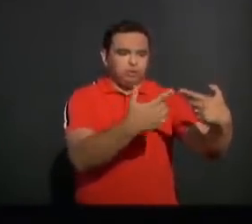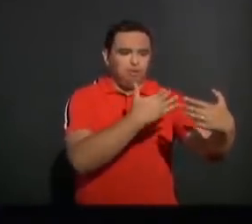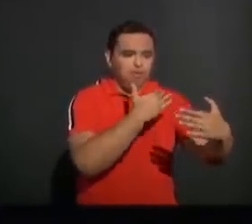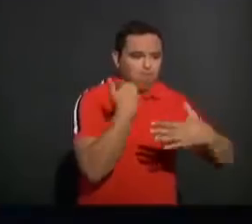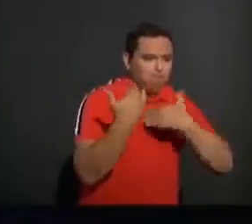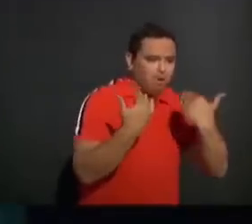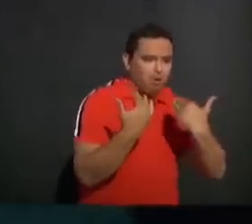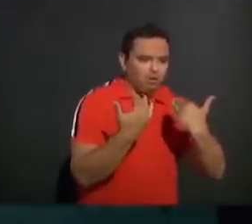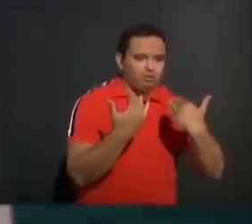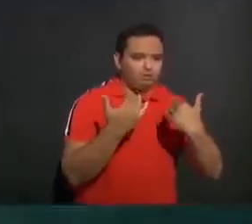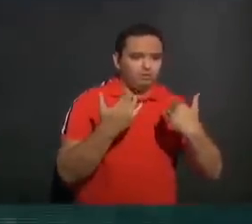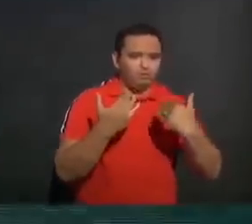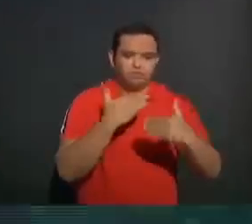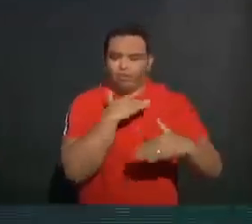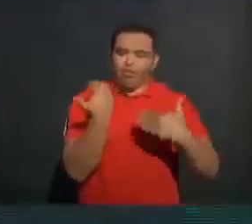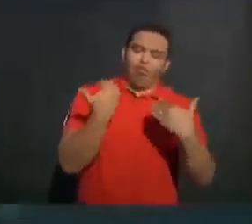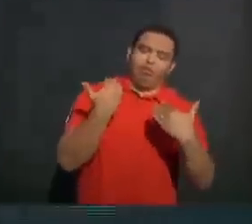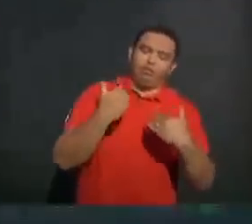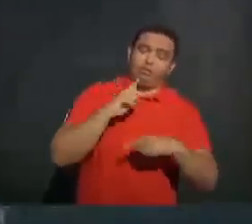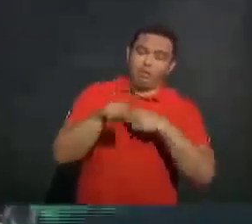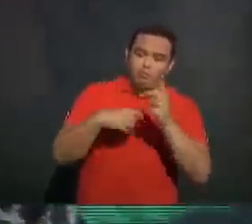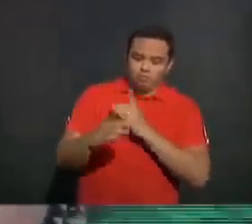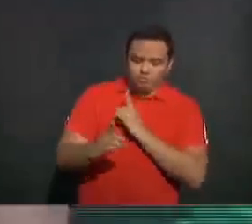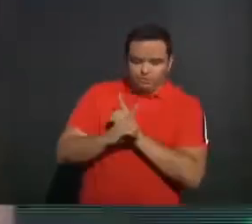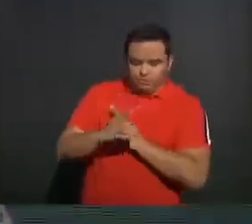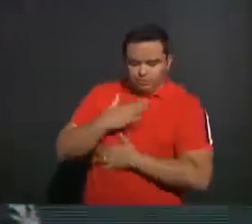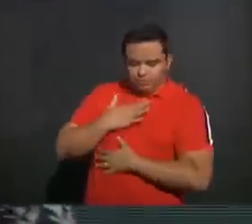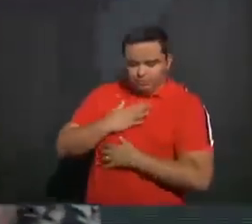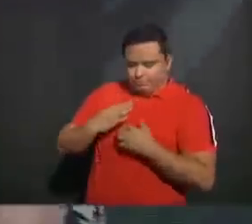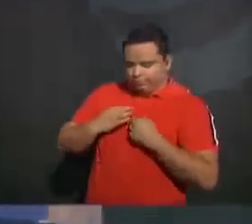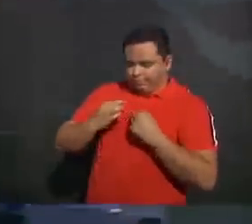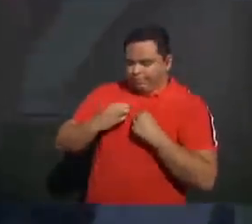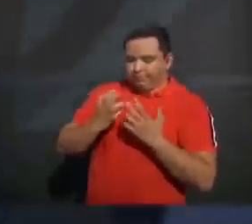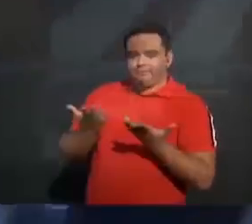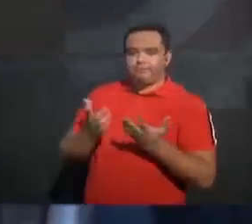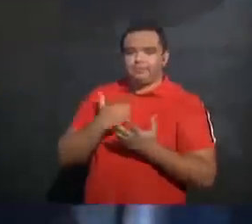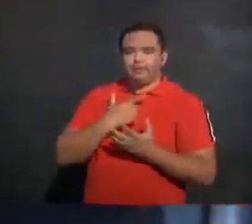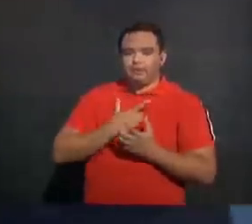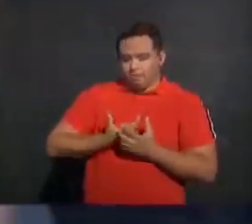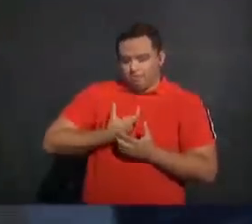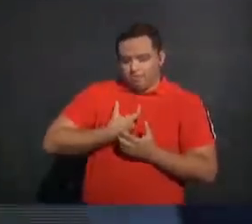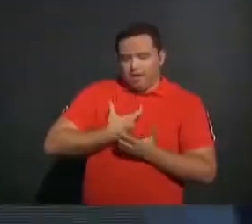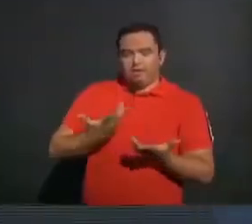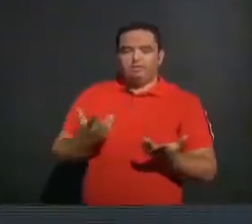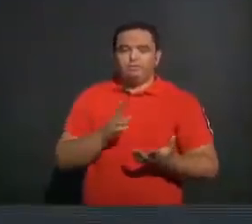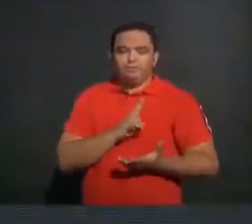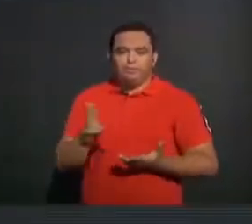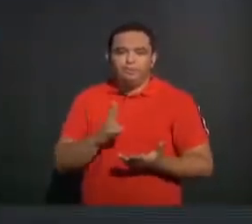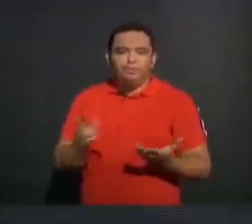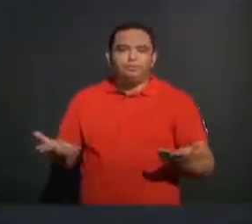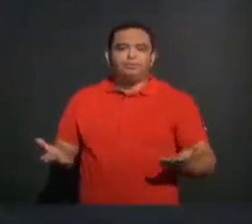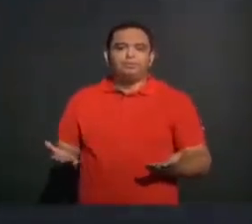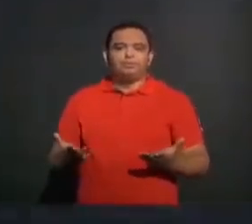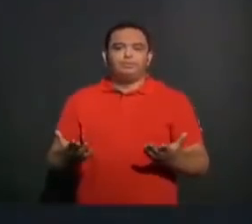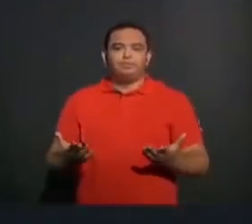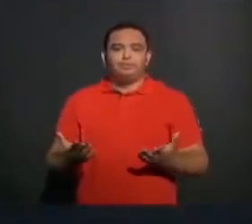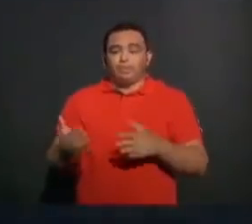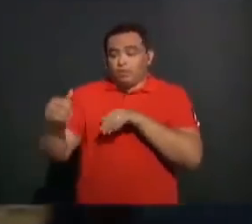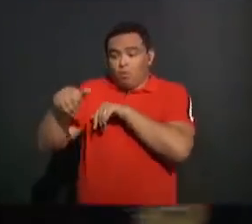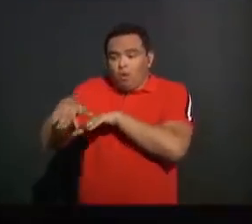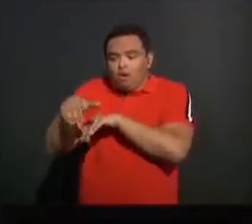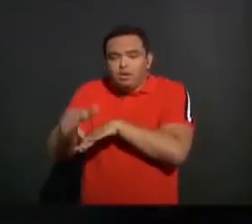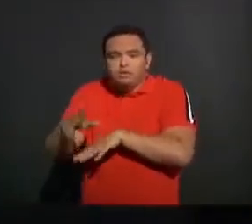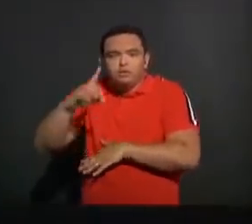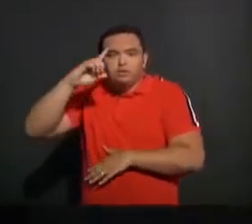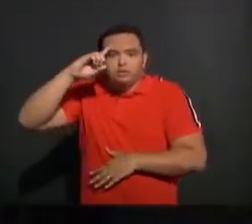quem é você, para se explodir essa cara feia sua, pelo menos te identificar. O exército vira seu dono. Olha aqui para